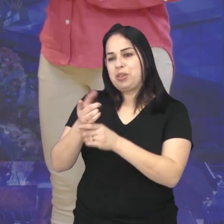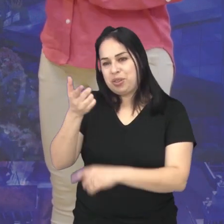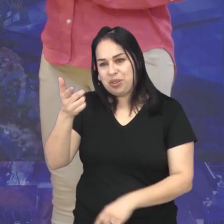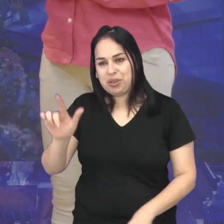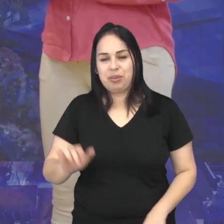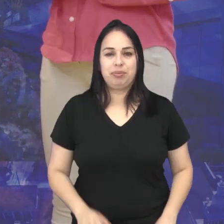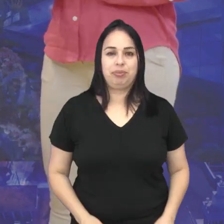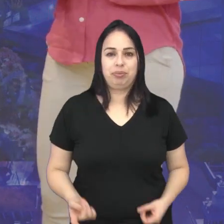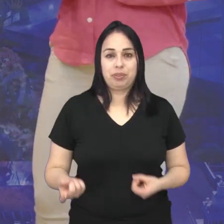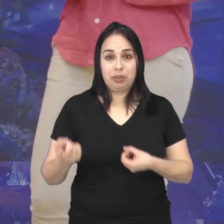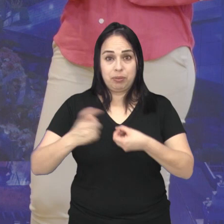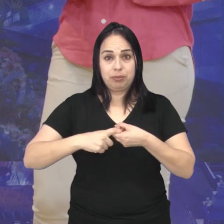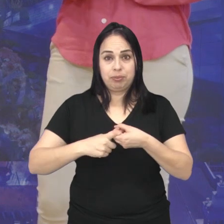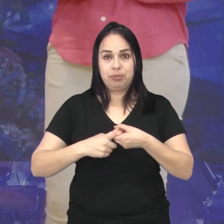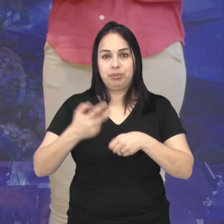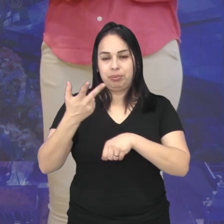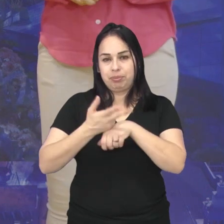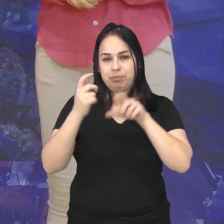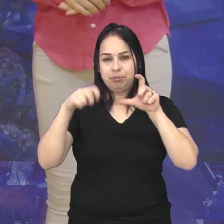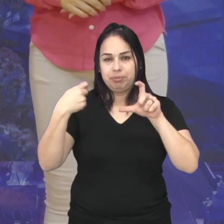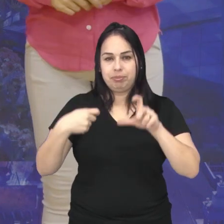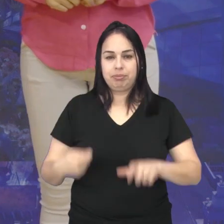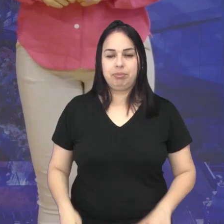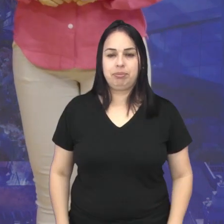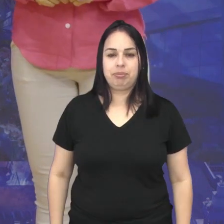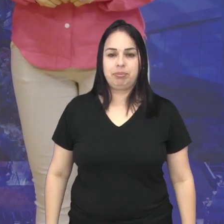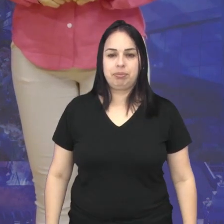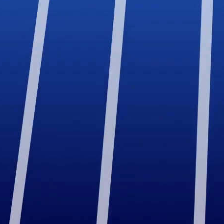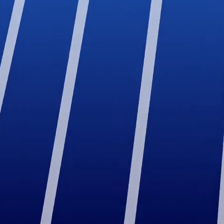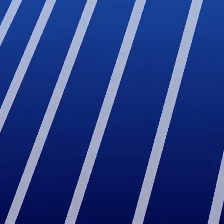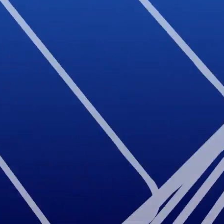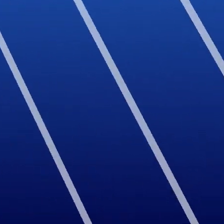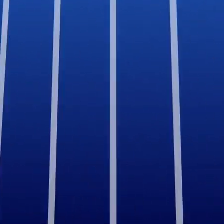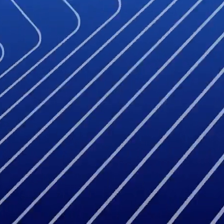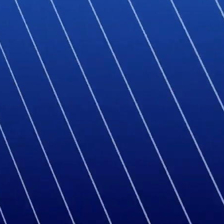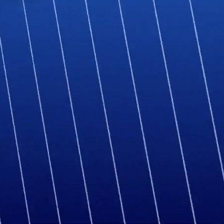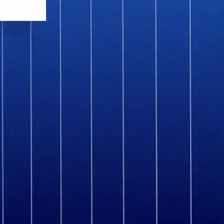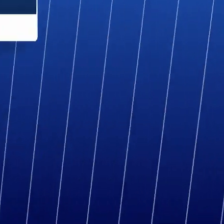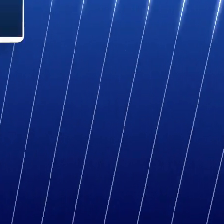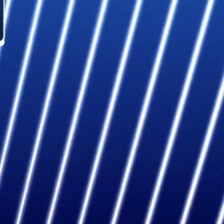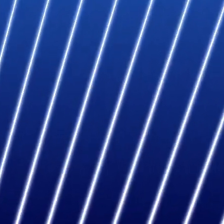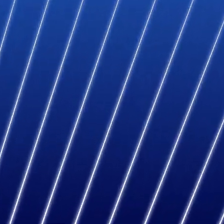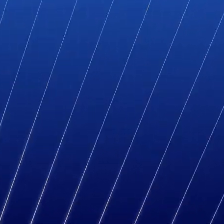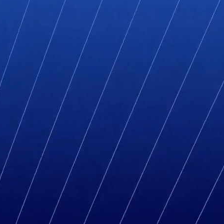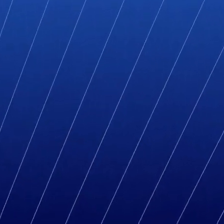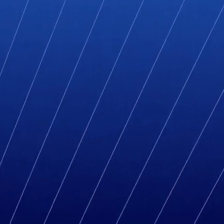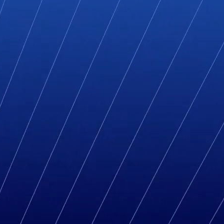obrigada. Até uma próxima oportunidade. Obrigada. Voltamos ao estúdio.